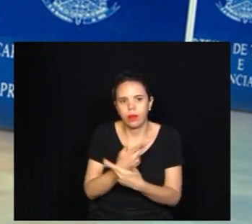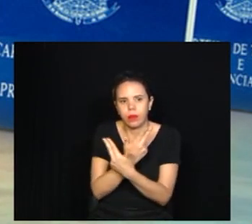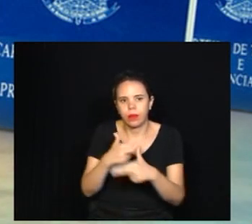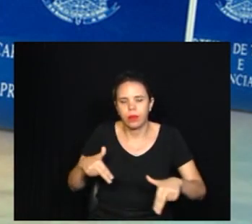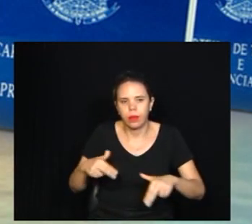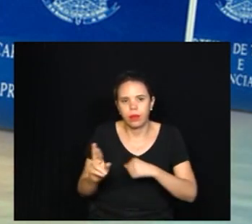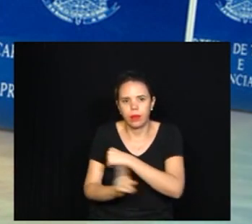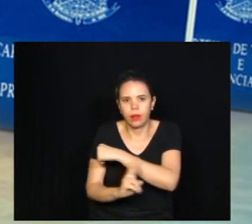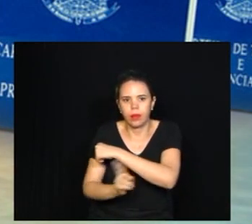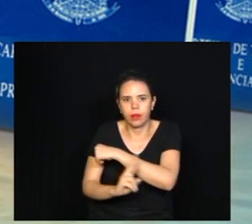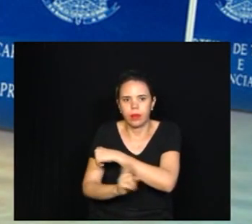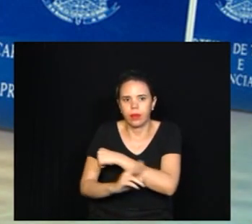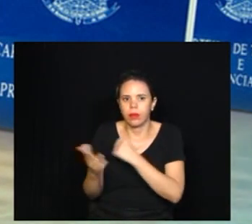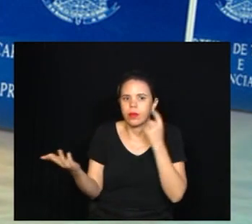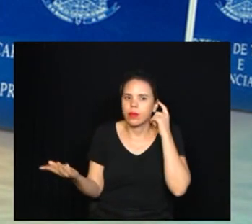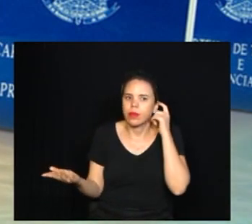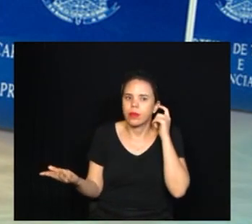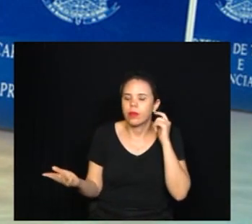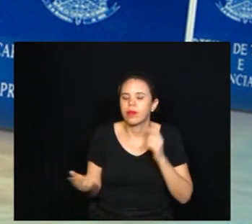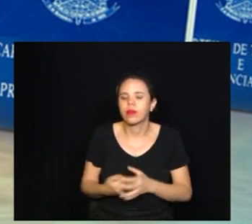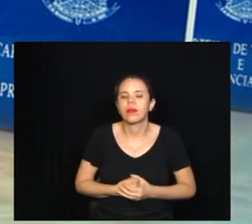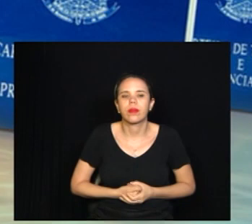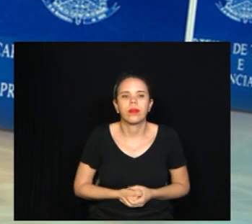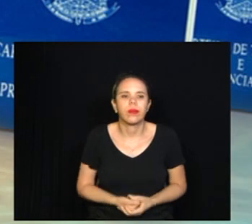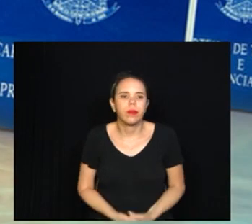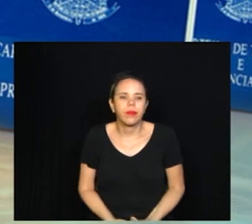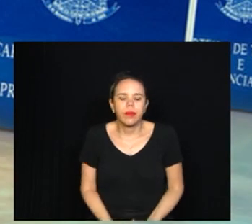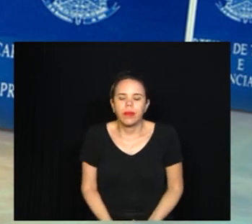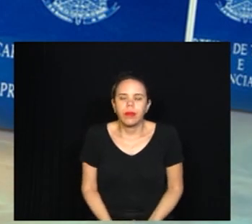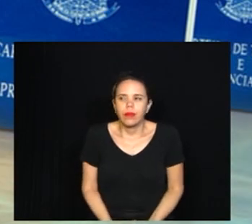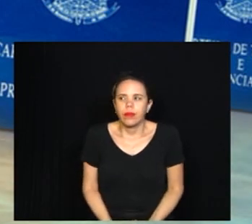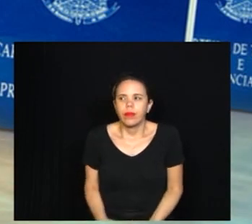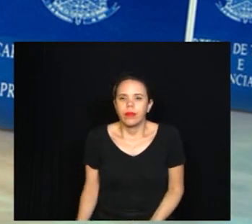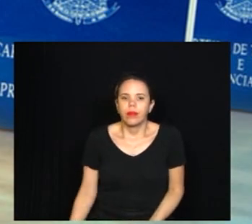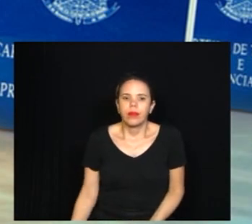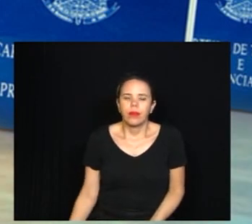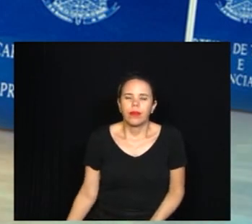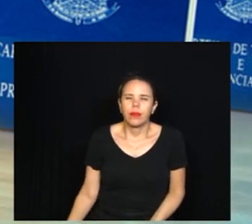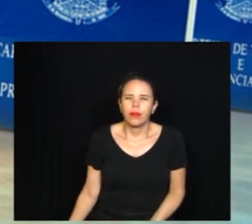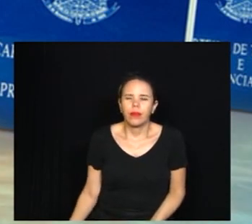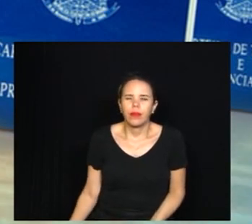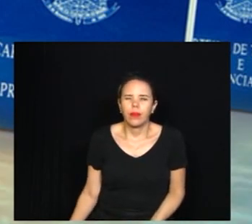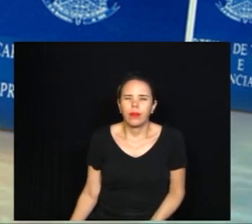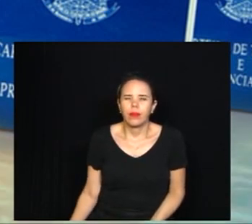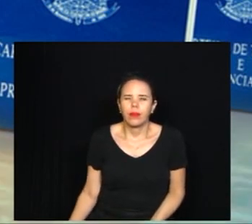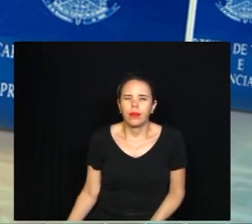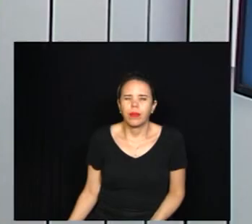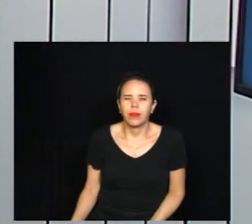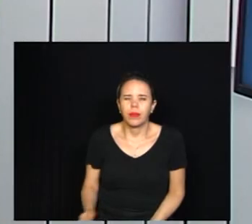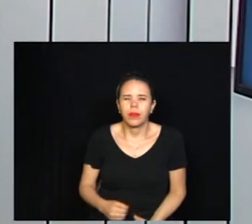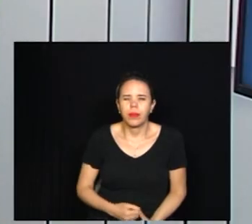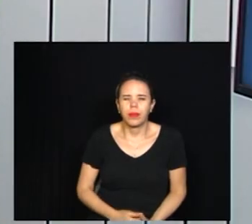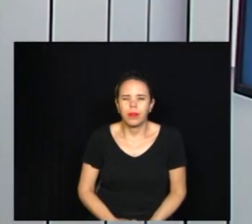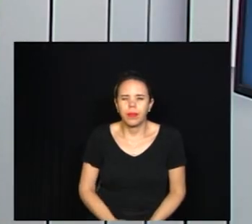na Rodovia dos Bandeirantes, quilômetro 72, Moinho, em Vinhedo.